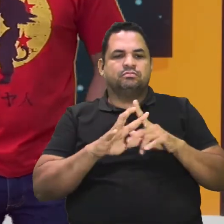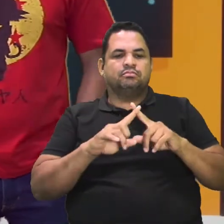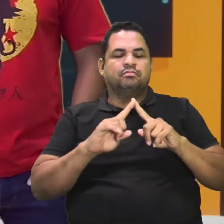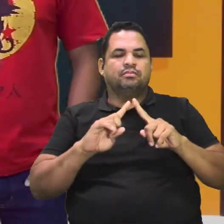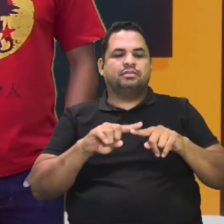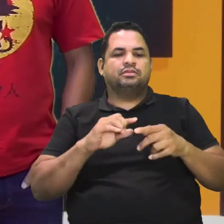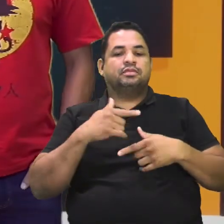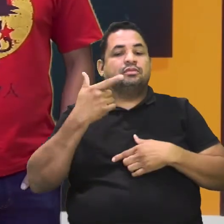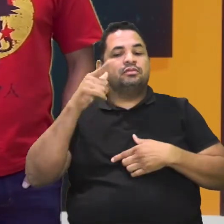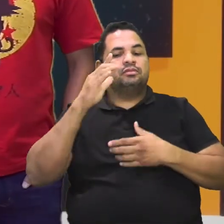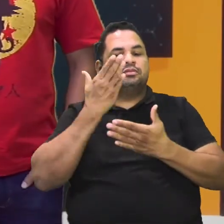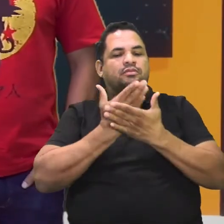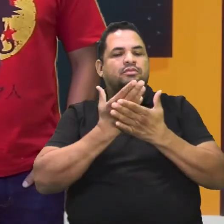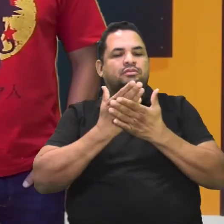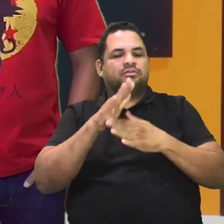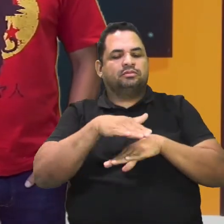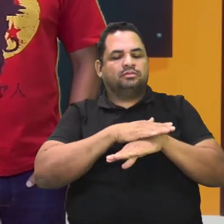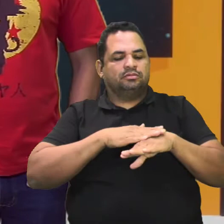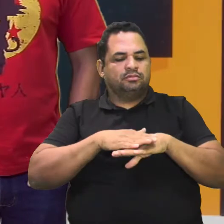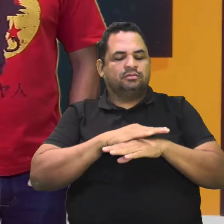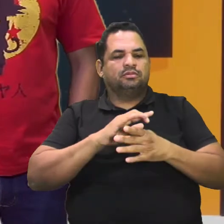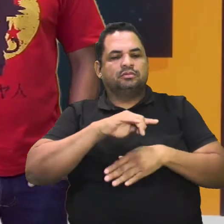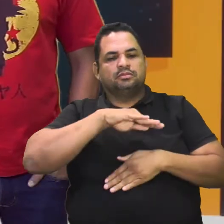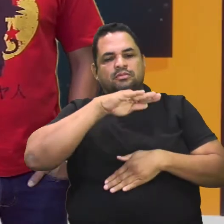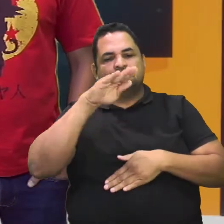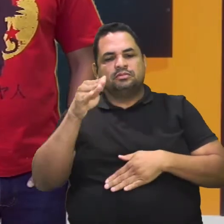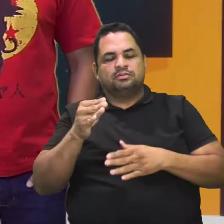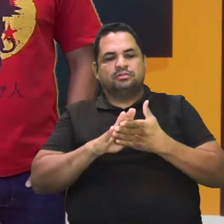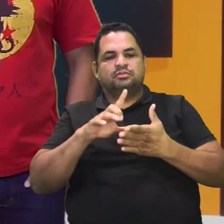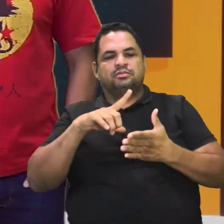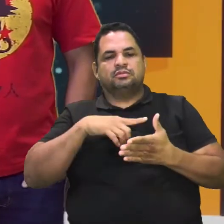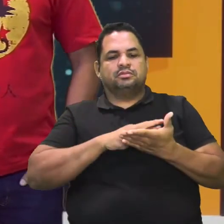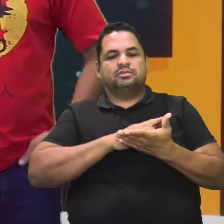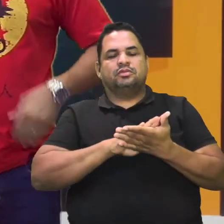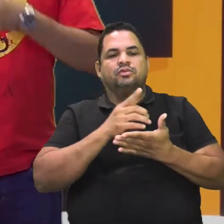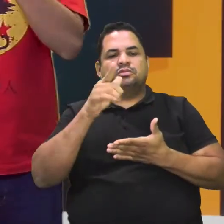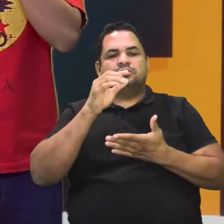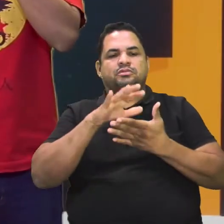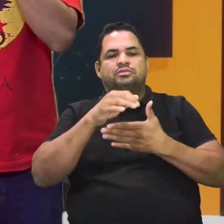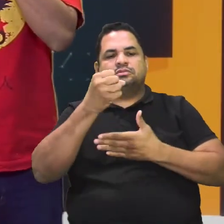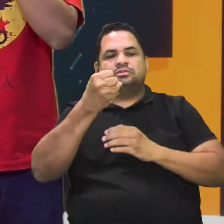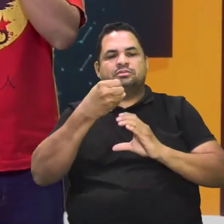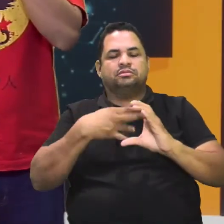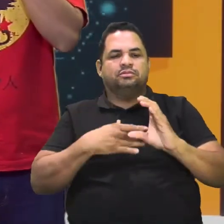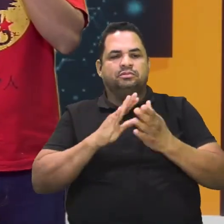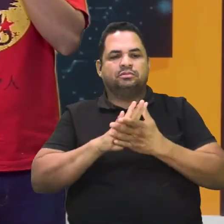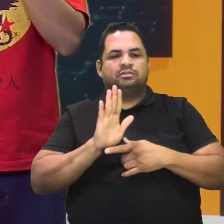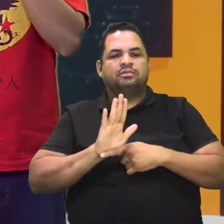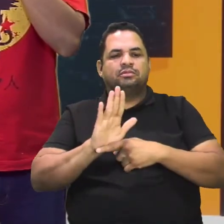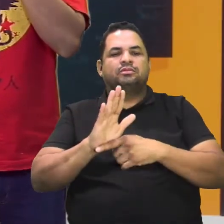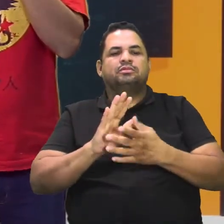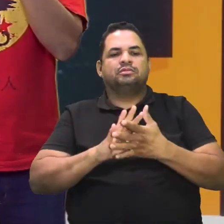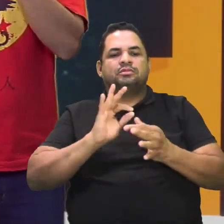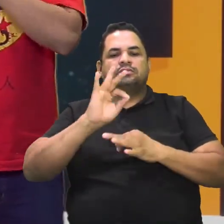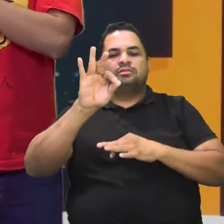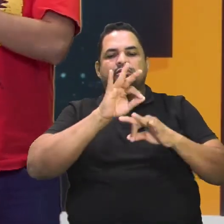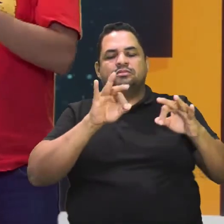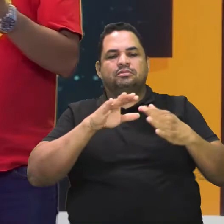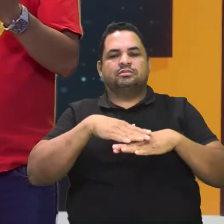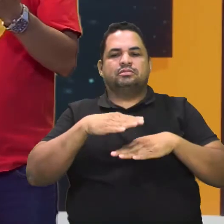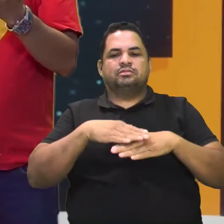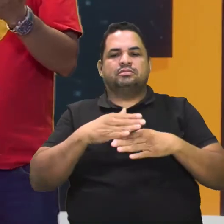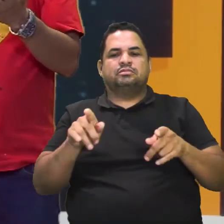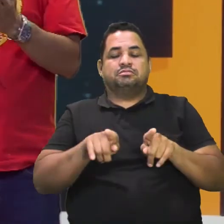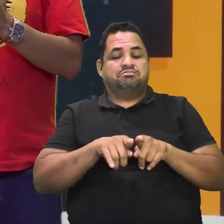na aula que vem a gente conversa mais sobre a parábola, porque ela tem mais características e ela tem mais a contribuir aí com a geometria analítica. E é